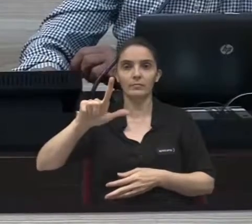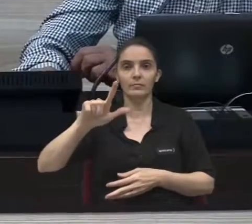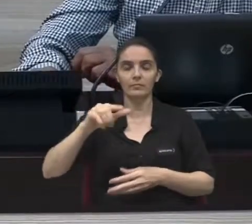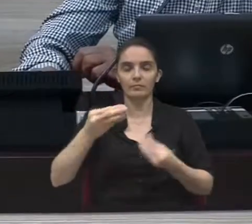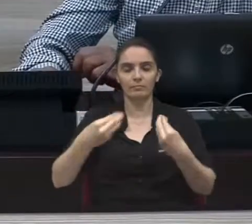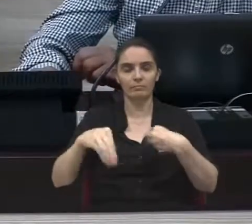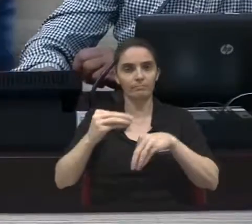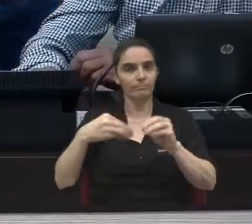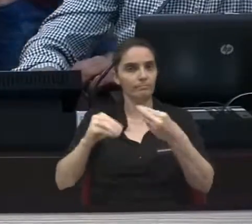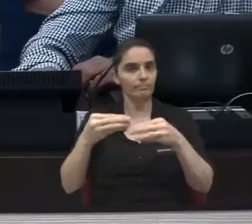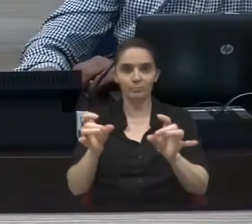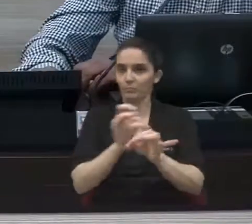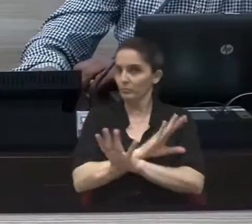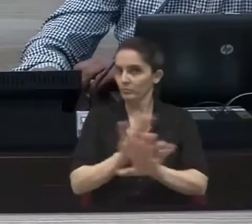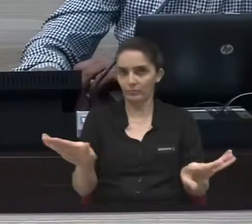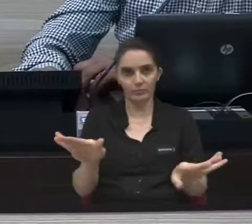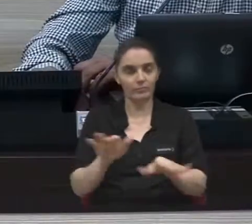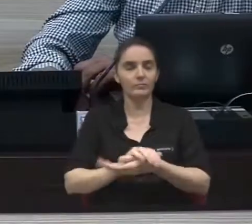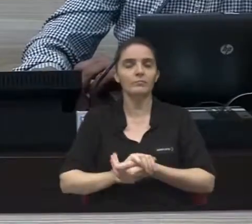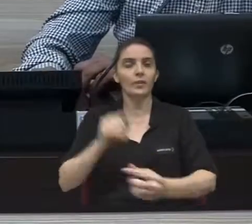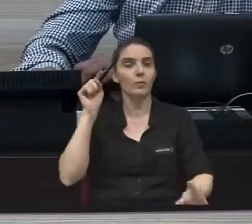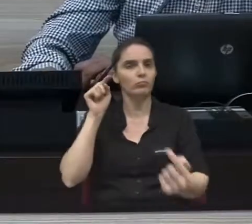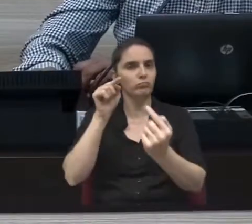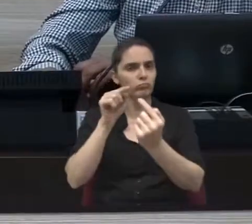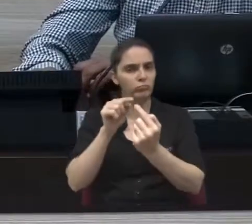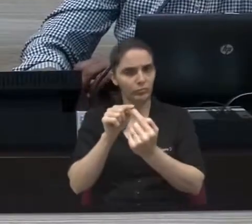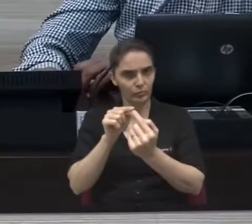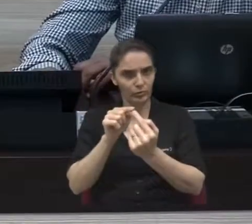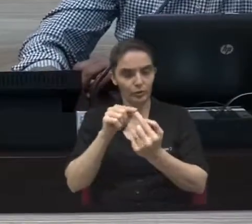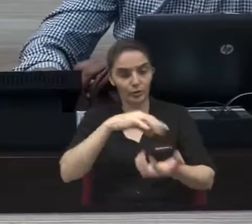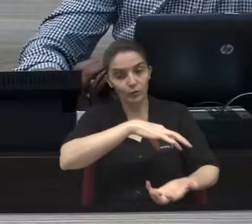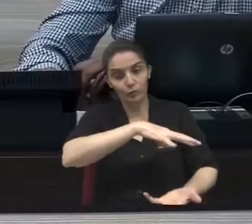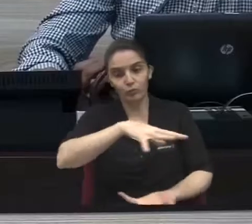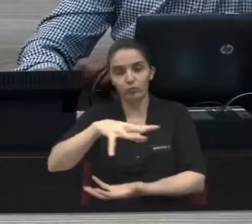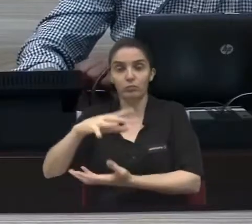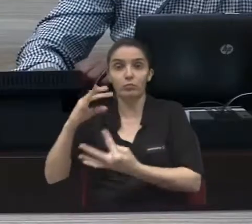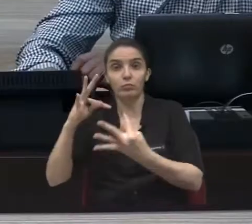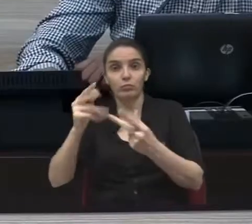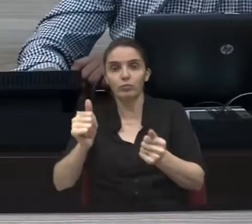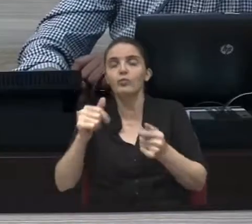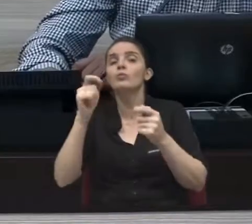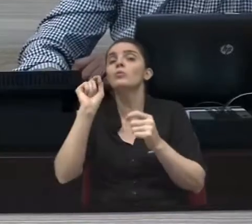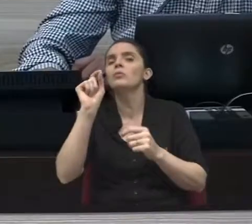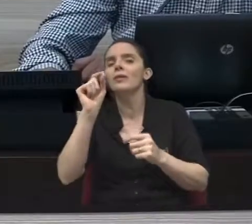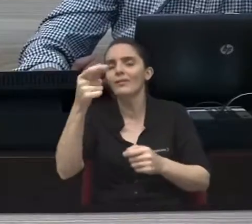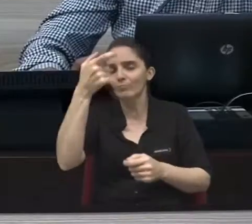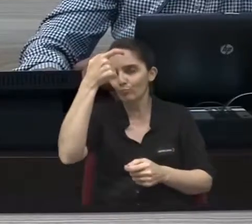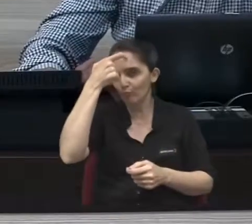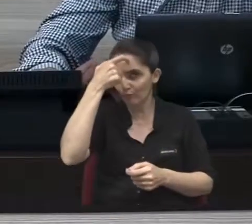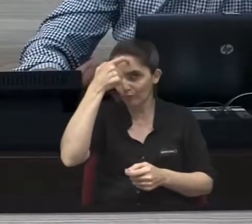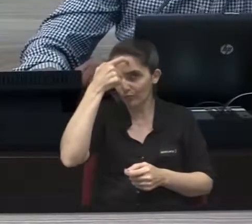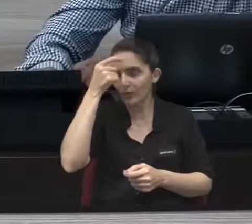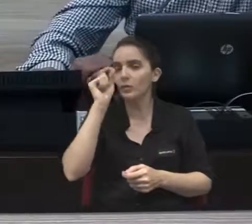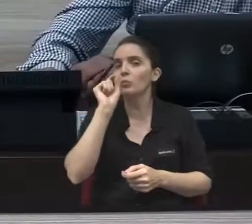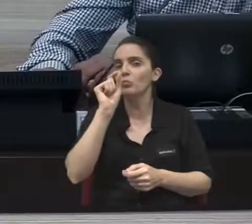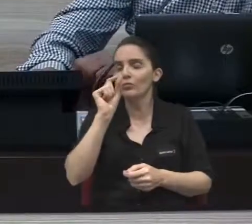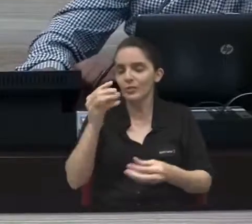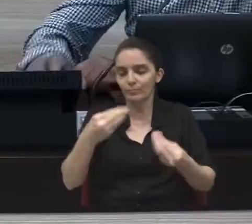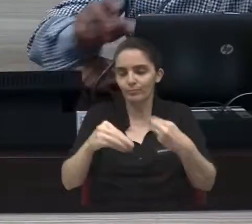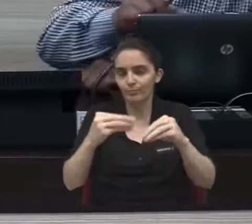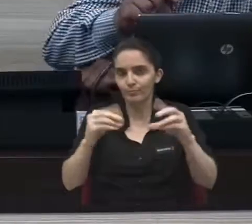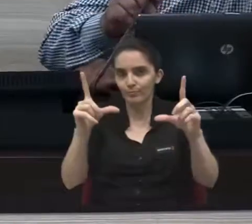que tem como objetivo o movimento mundial pela conscientização da redução do uso do plástico.